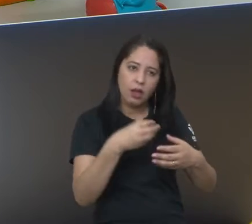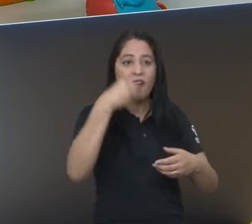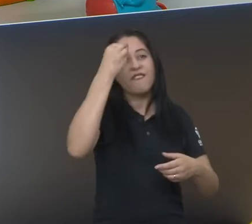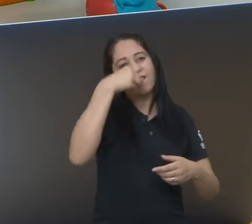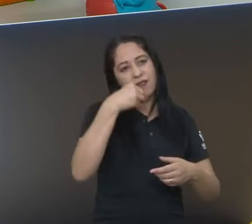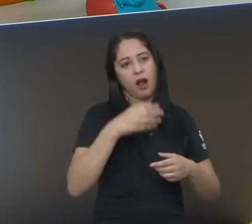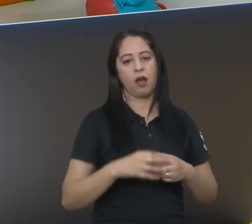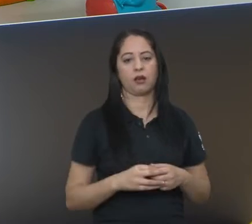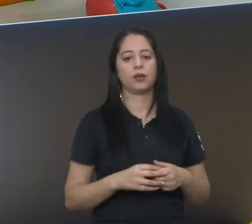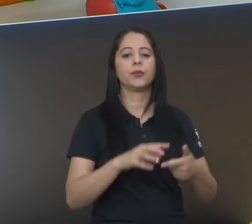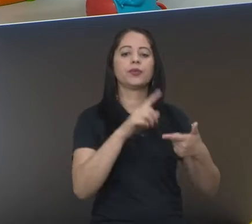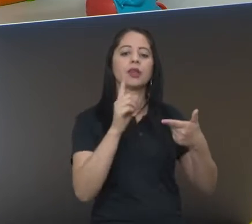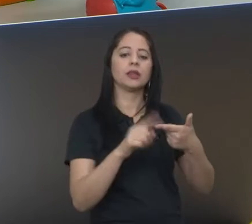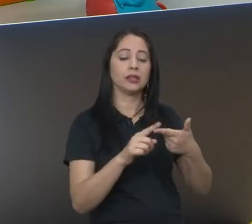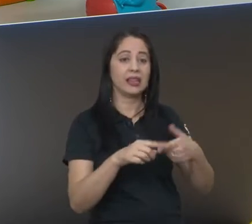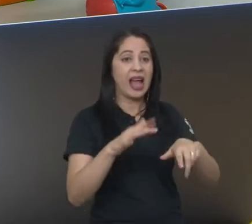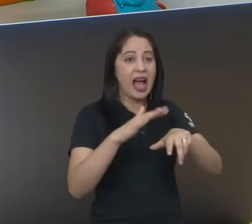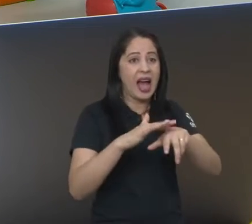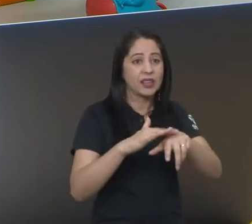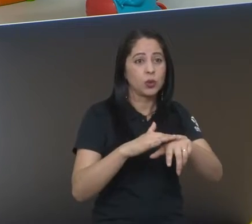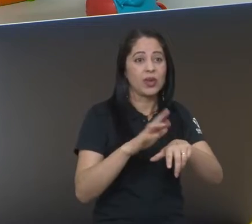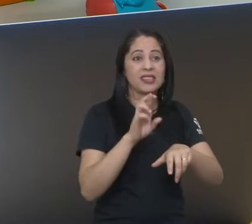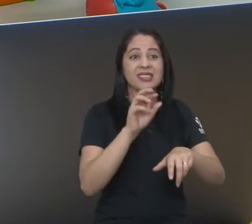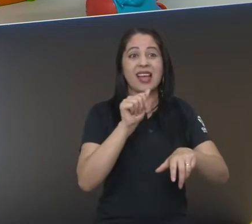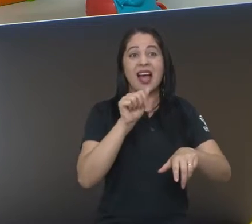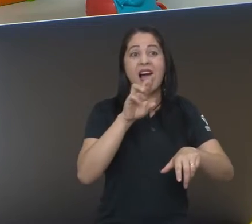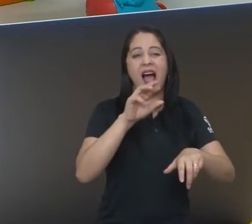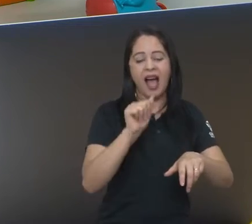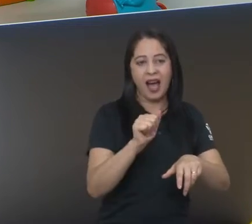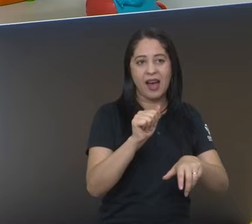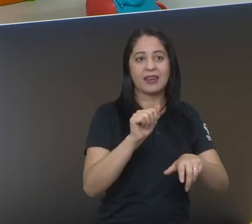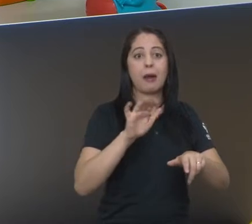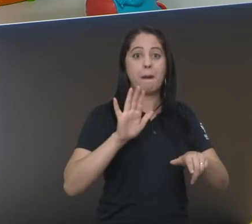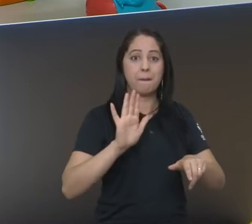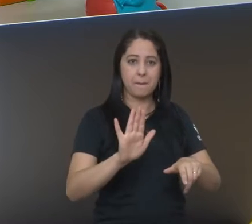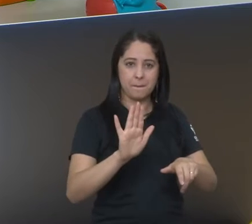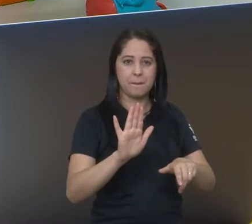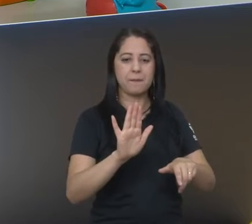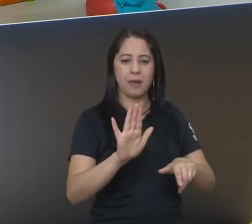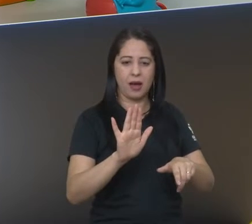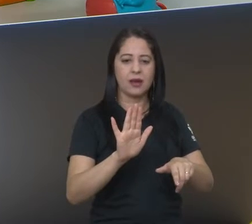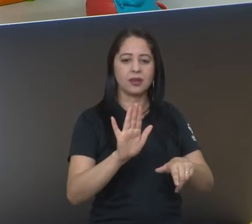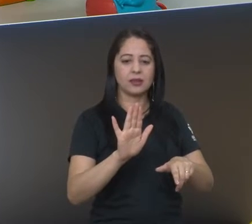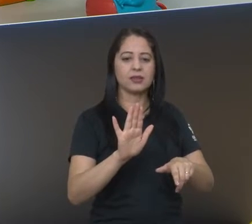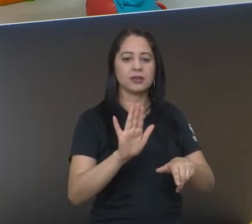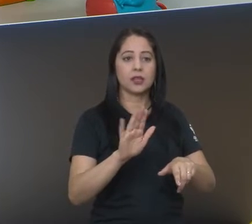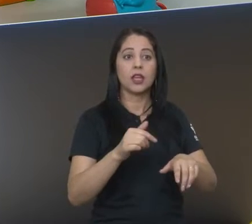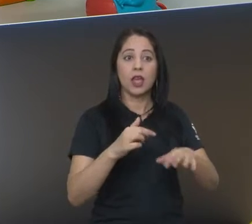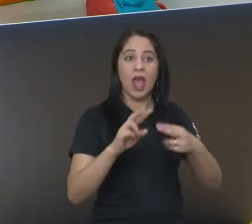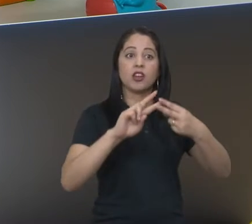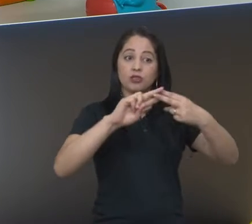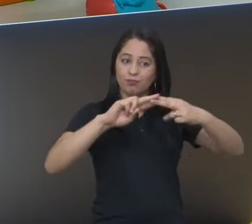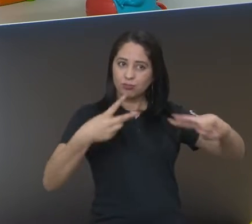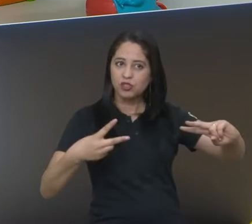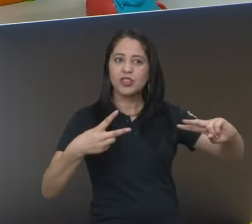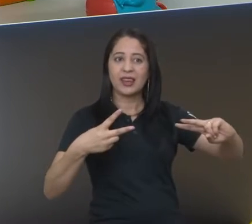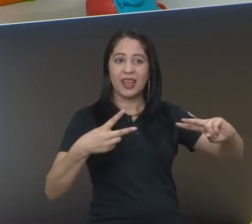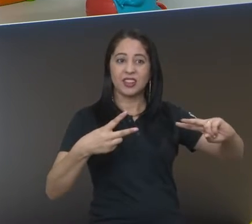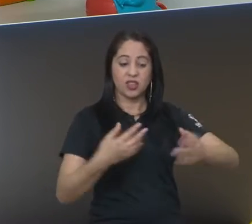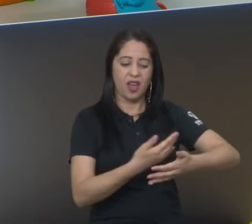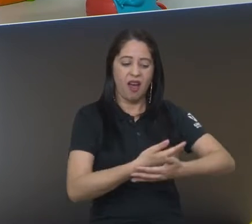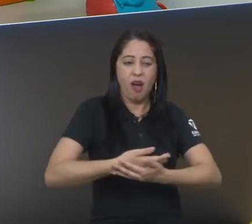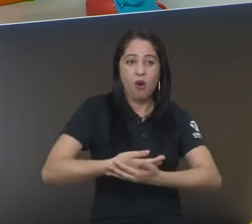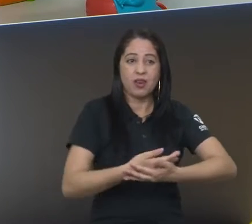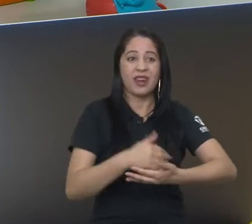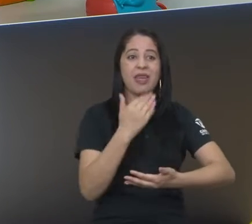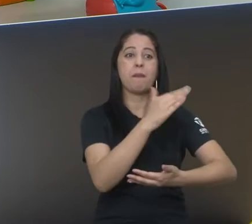bebê muito molinho. E é uma doença rara, mas apesar de ser rara, ela é a doença